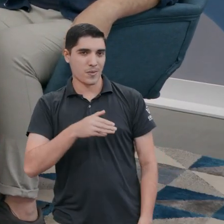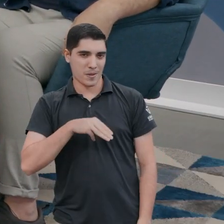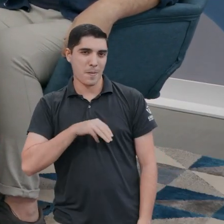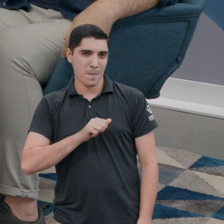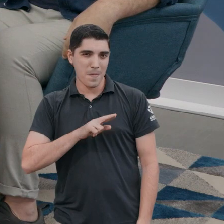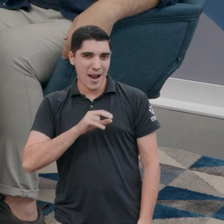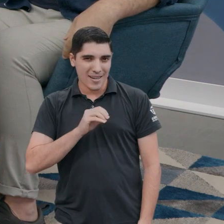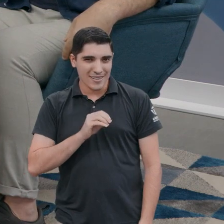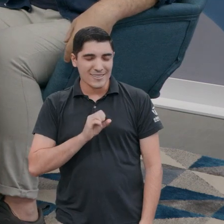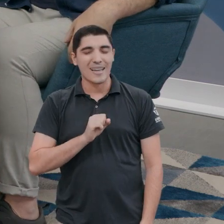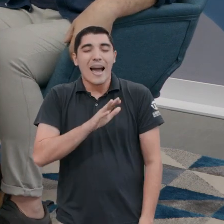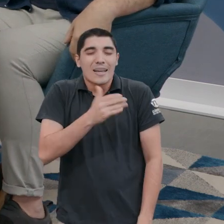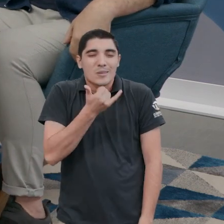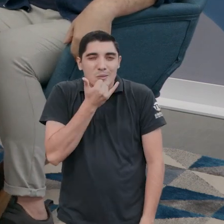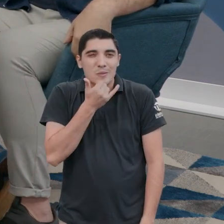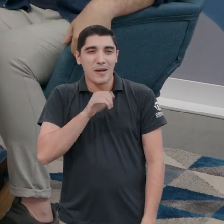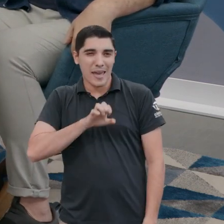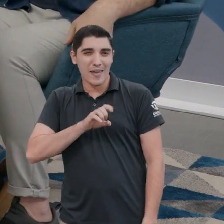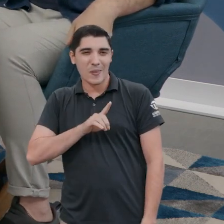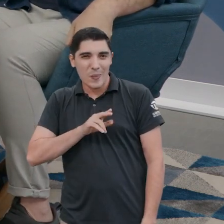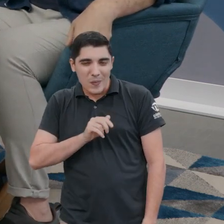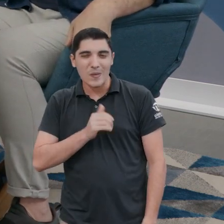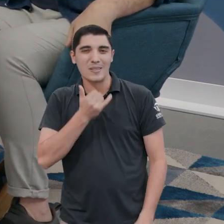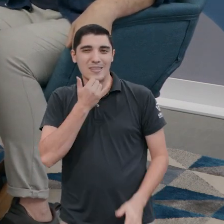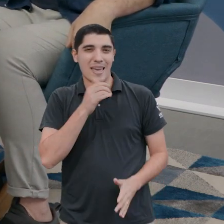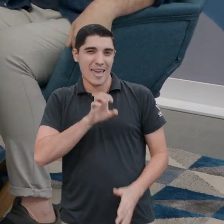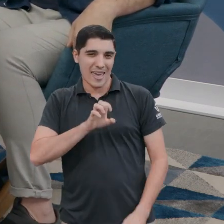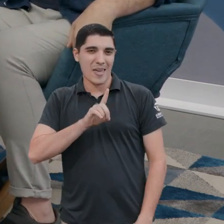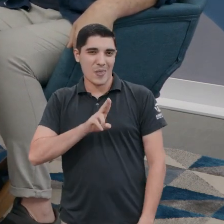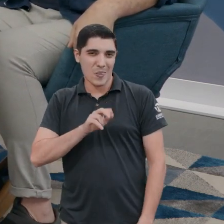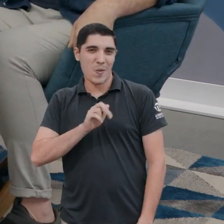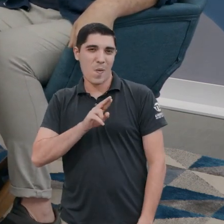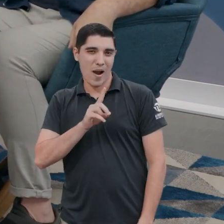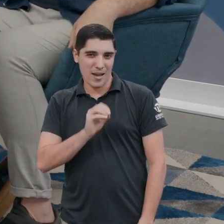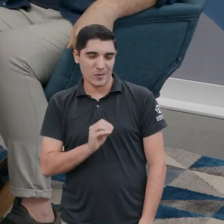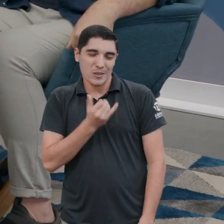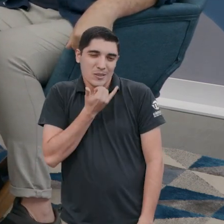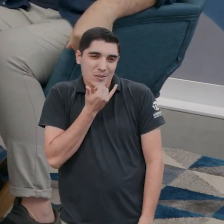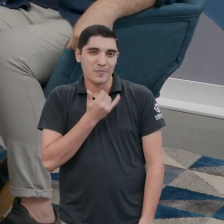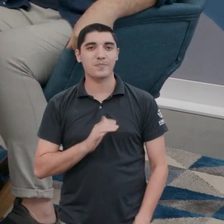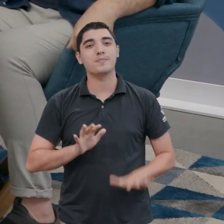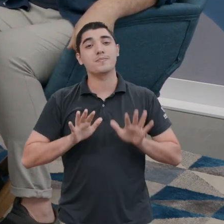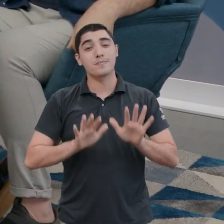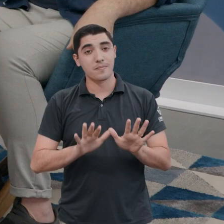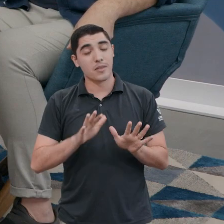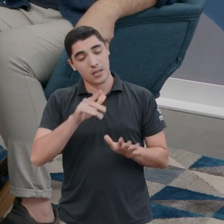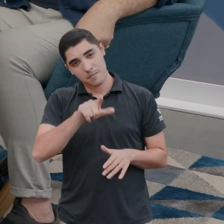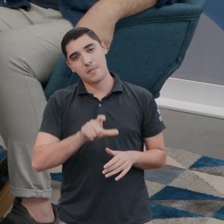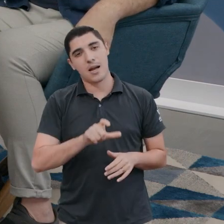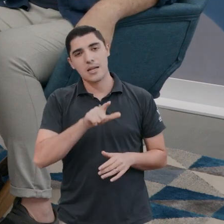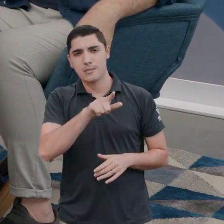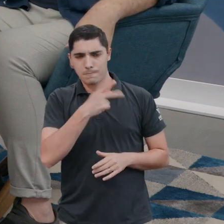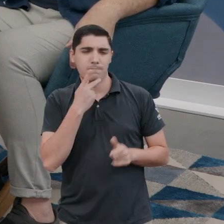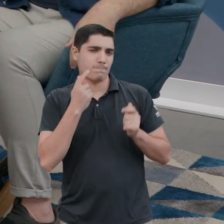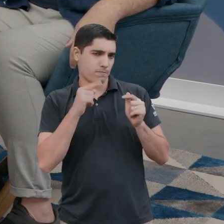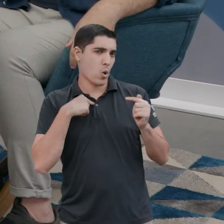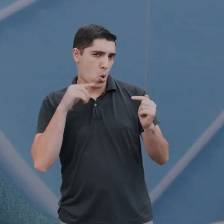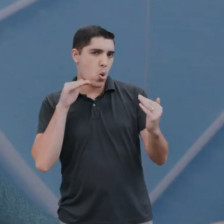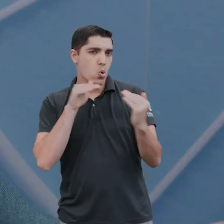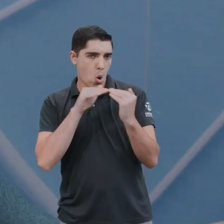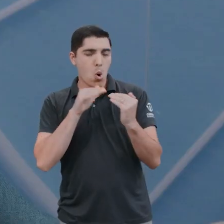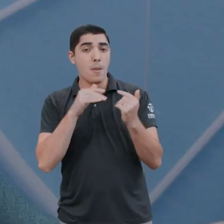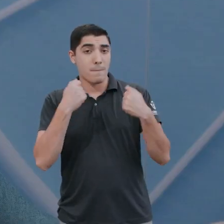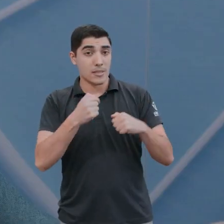o Marcos? Edu. Desculpa. Eduardo falou, realmente precisa ser sim